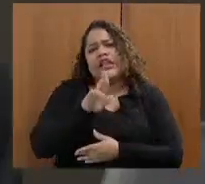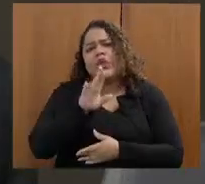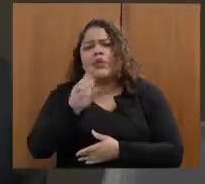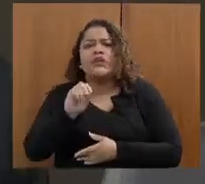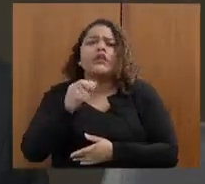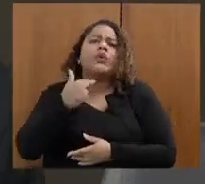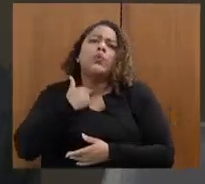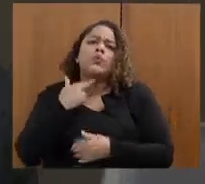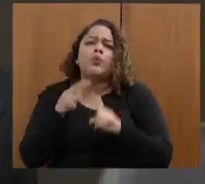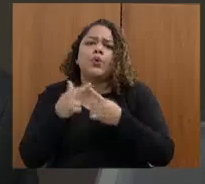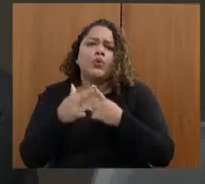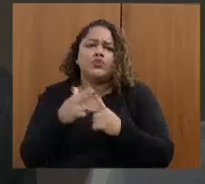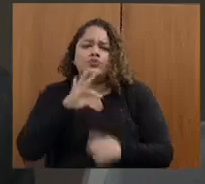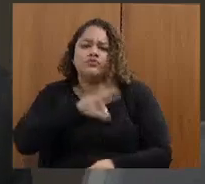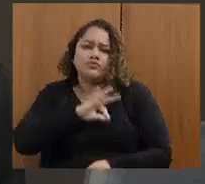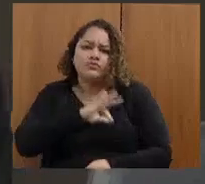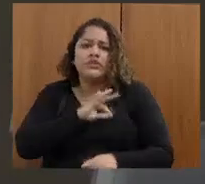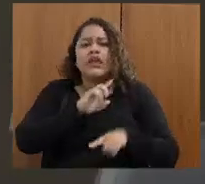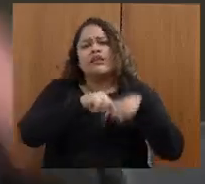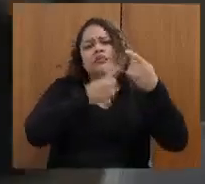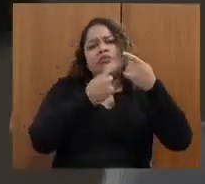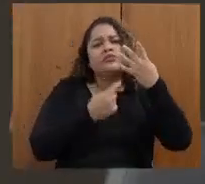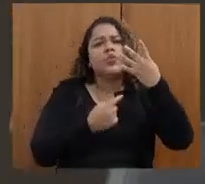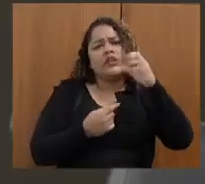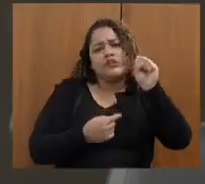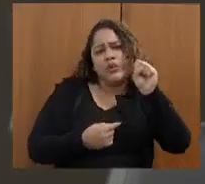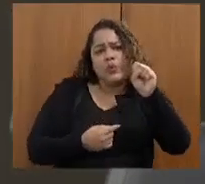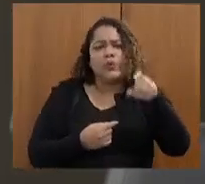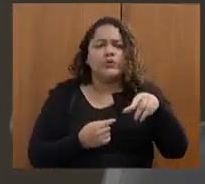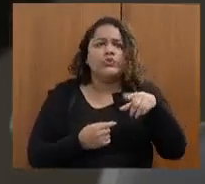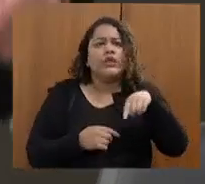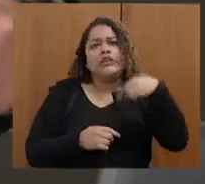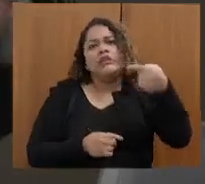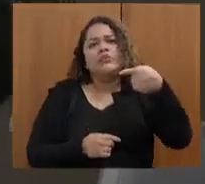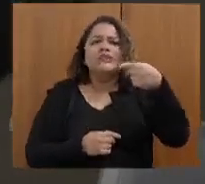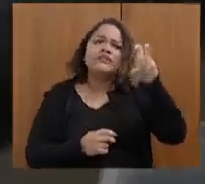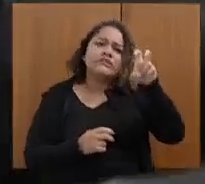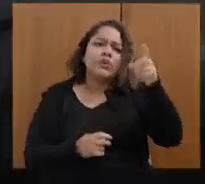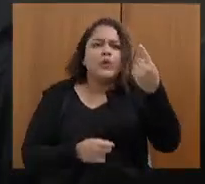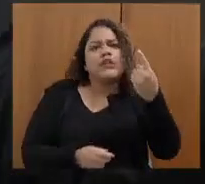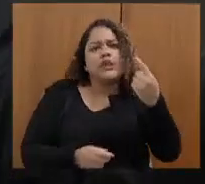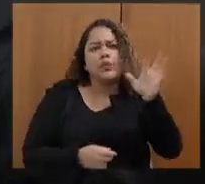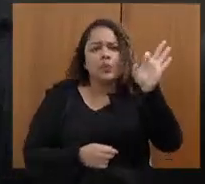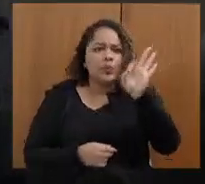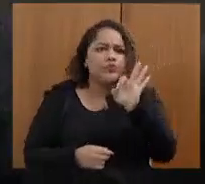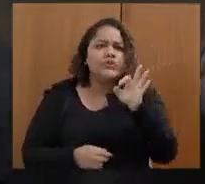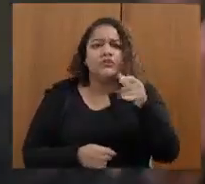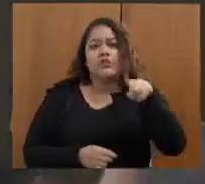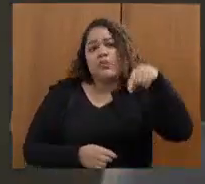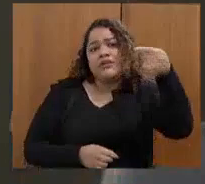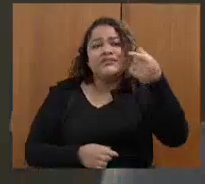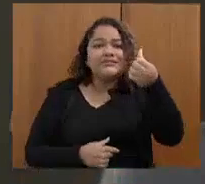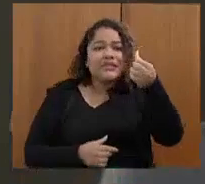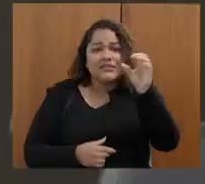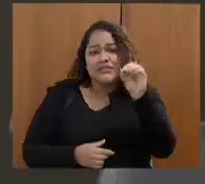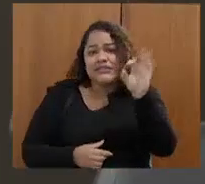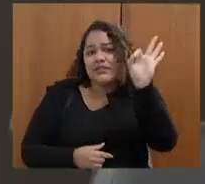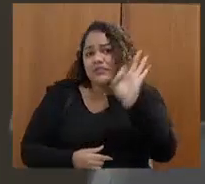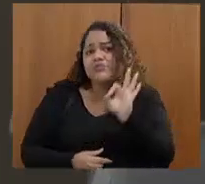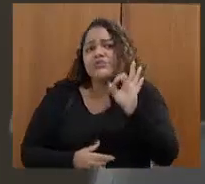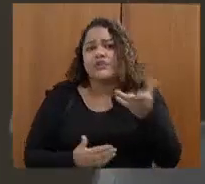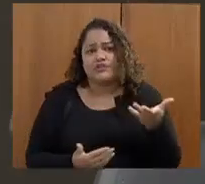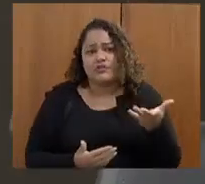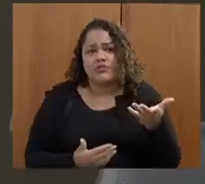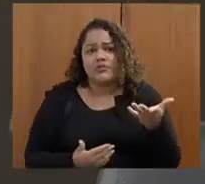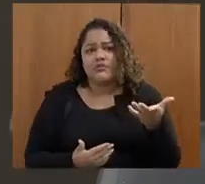Depois tem o limite prudencial de 48 51 60% além